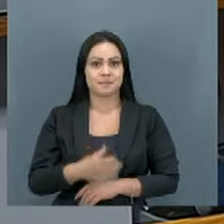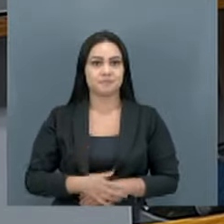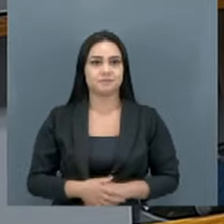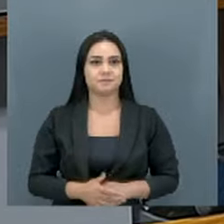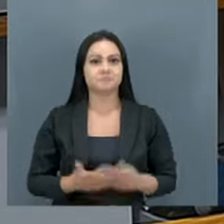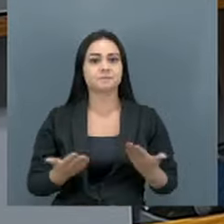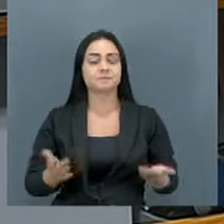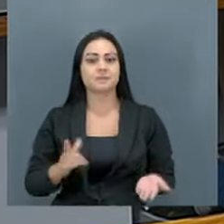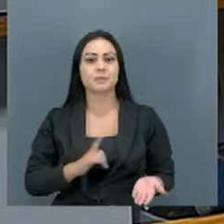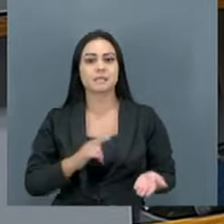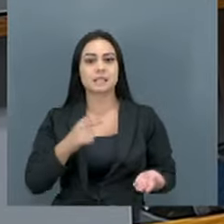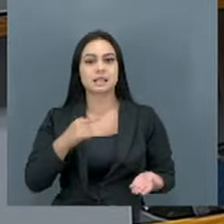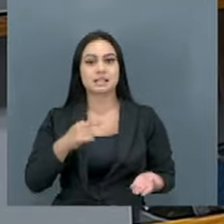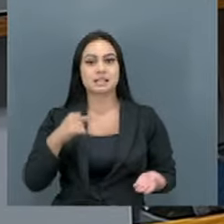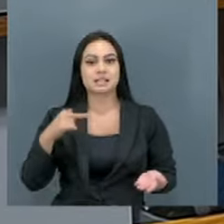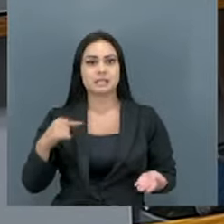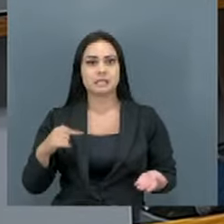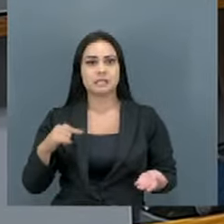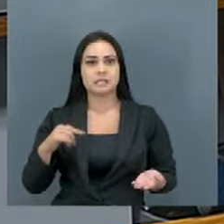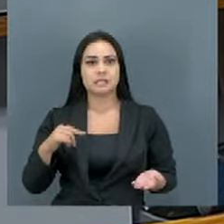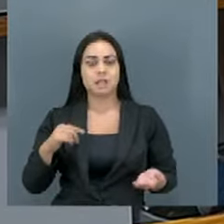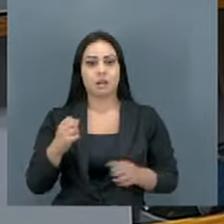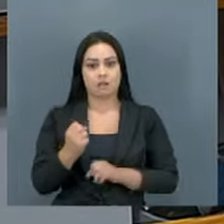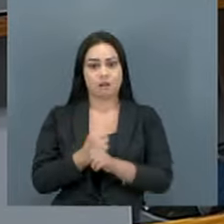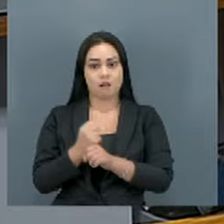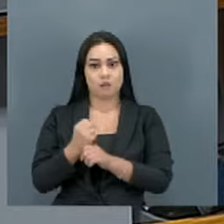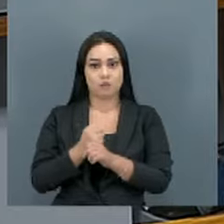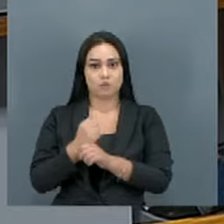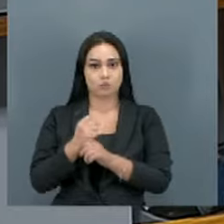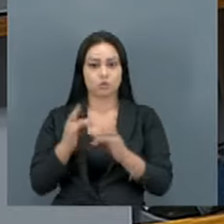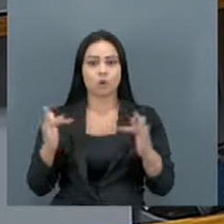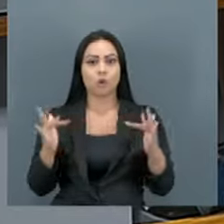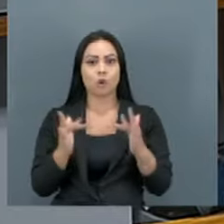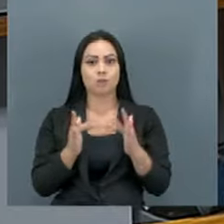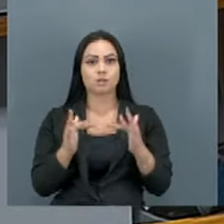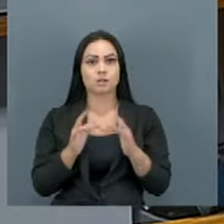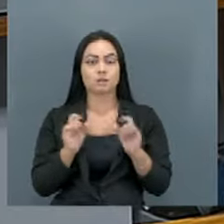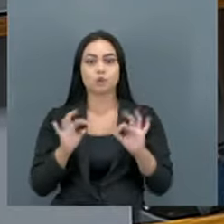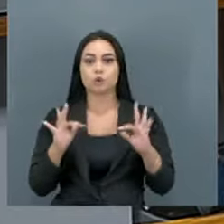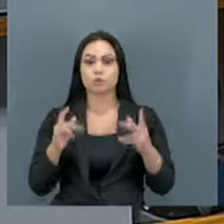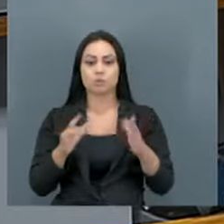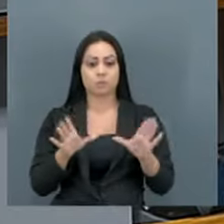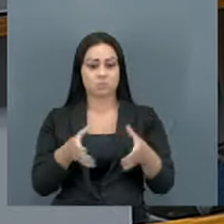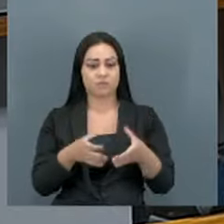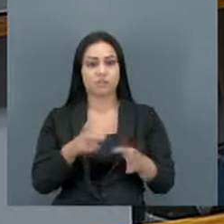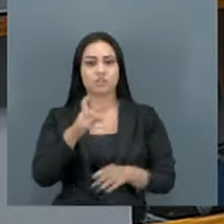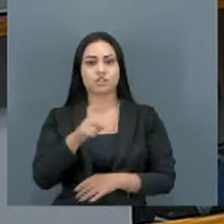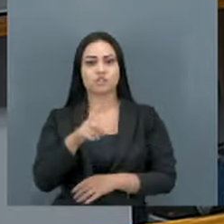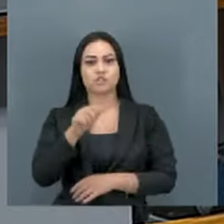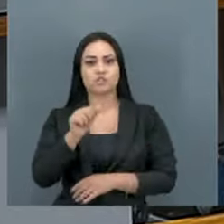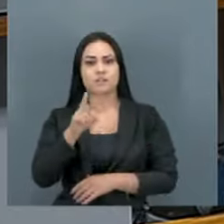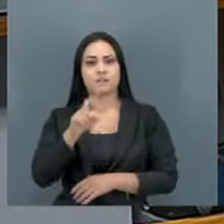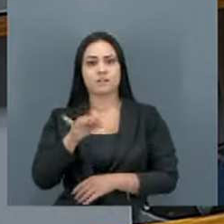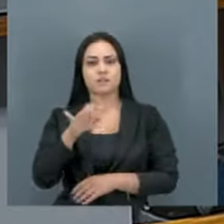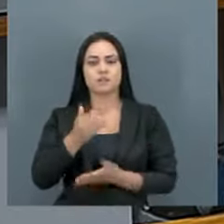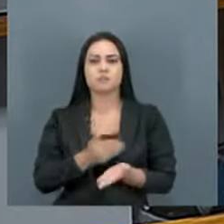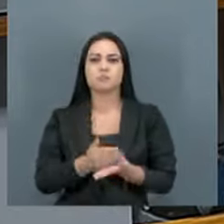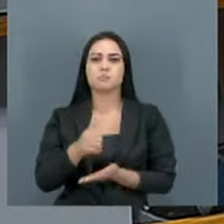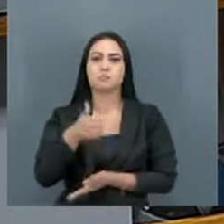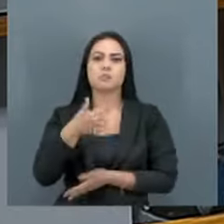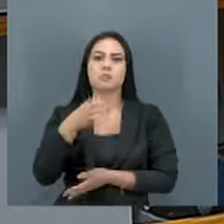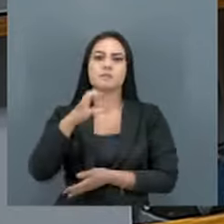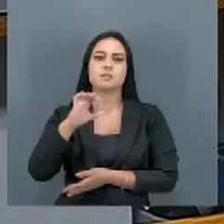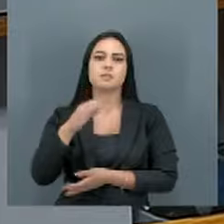Então, nós temos 77 anos de contato com o povo chavante. Lá, no início de